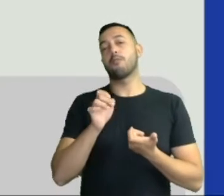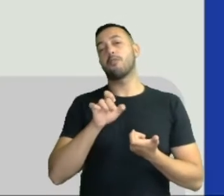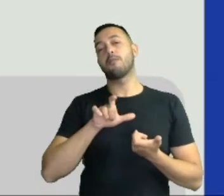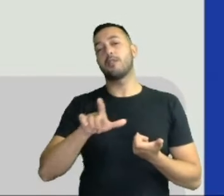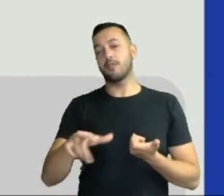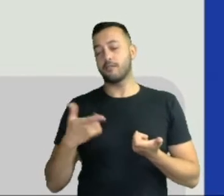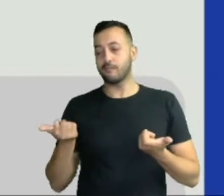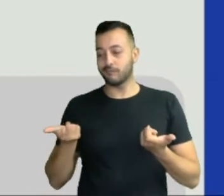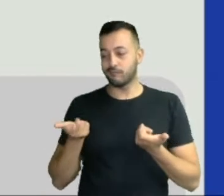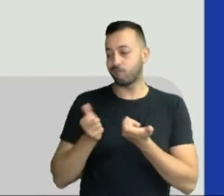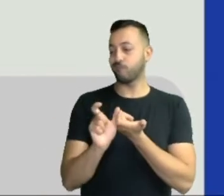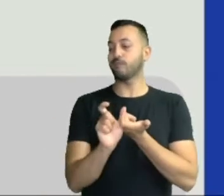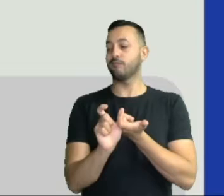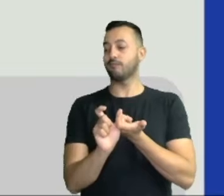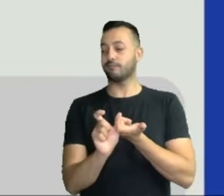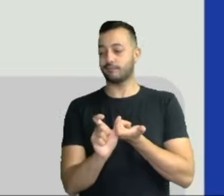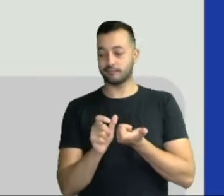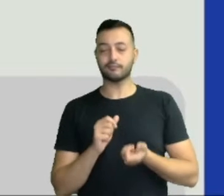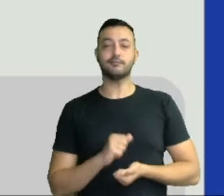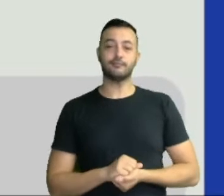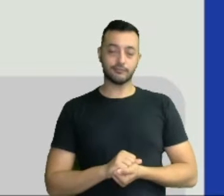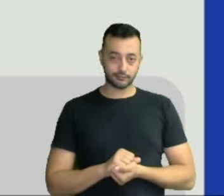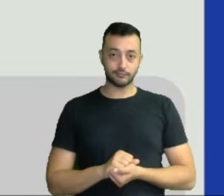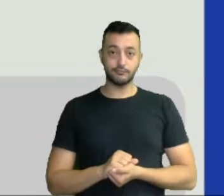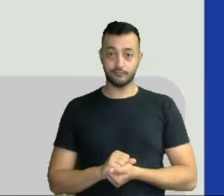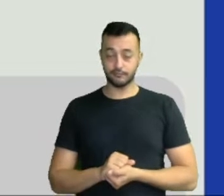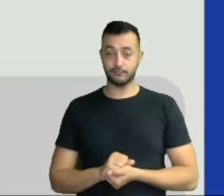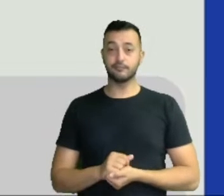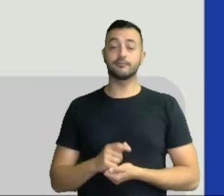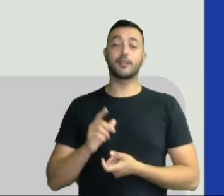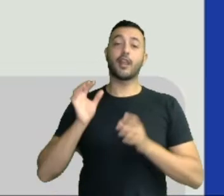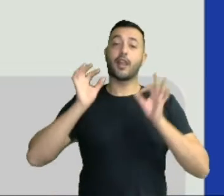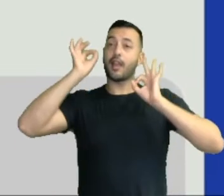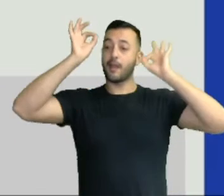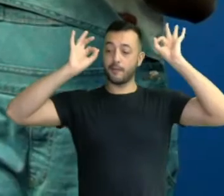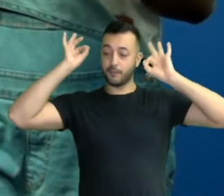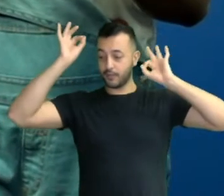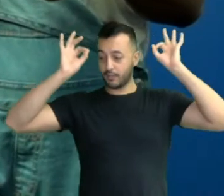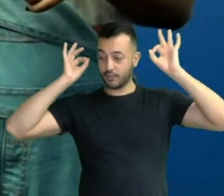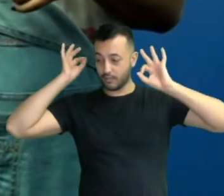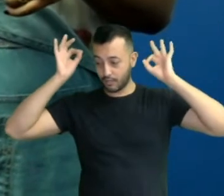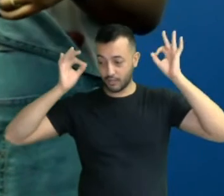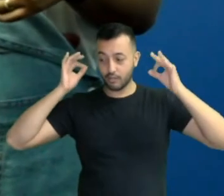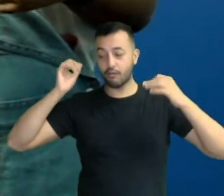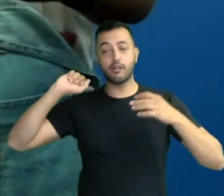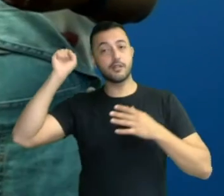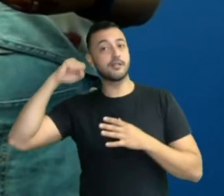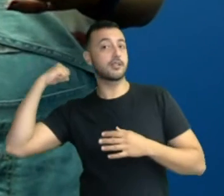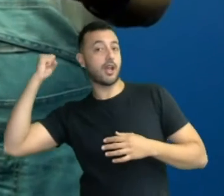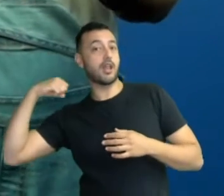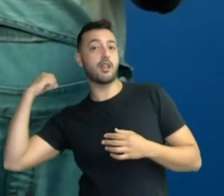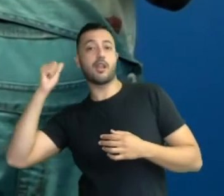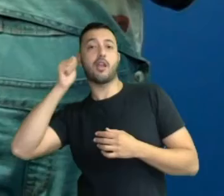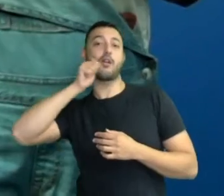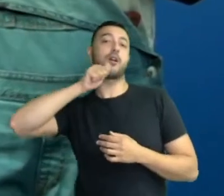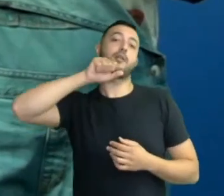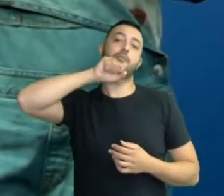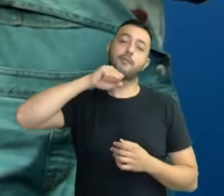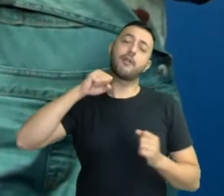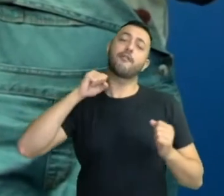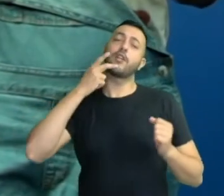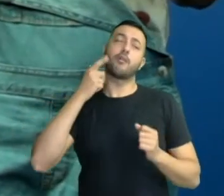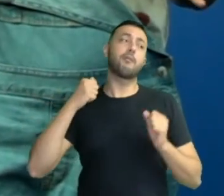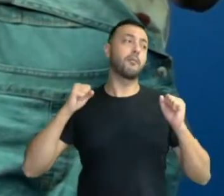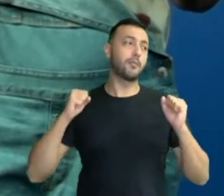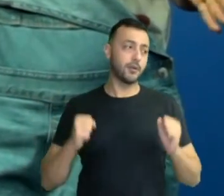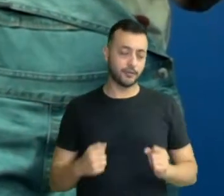pelo en la peluquería de mi madre. Que ela arruma o cabelo no salão da minha mãe. Ou eu posso dizer, yo me